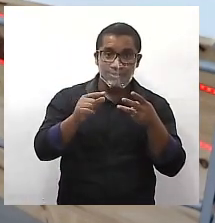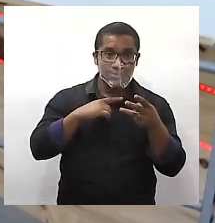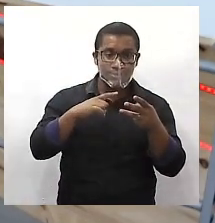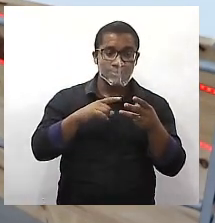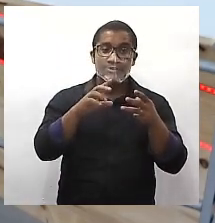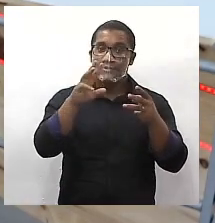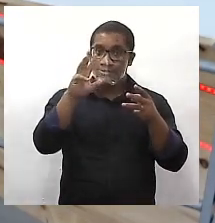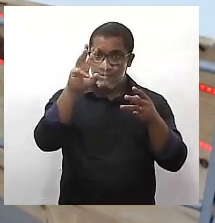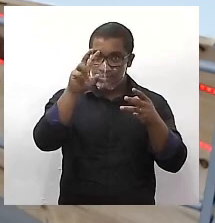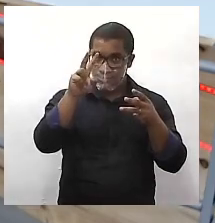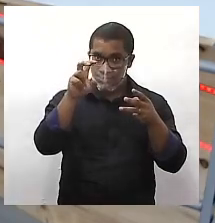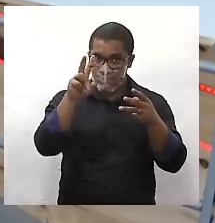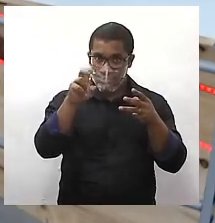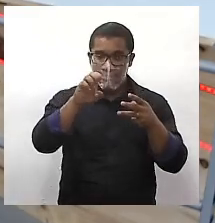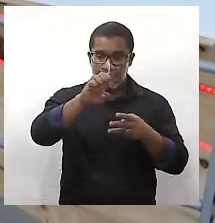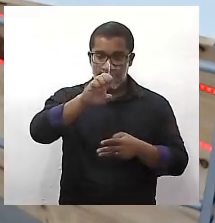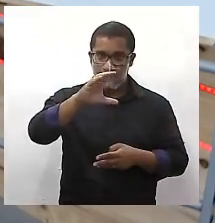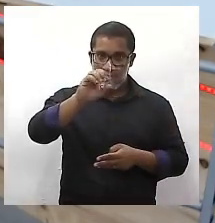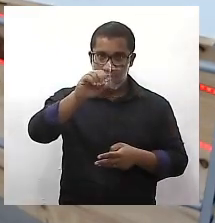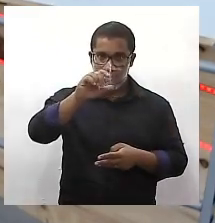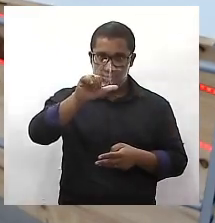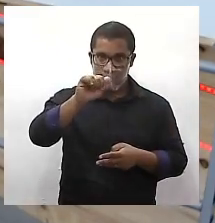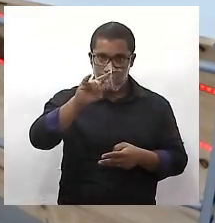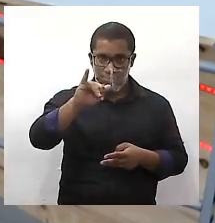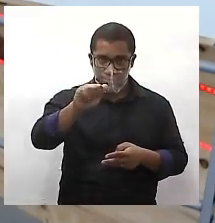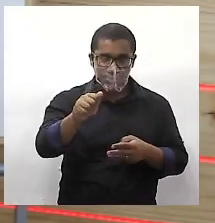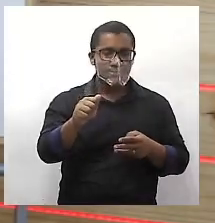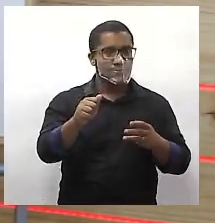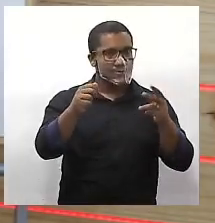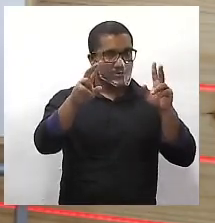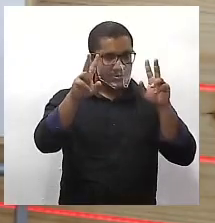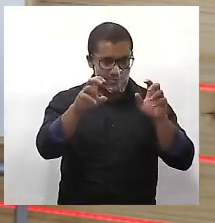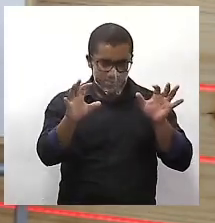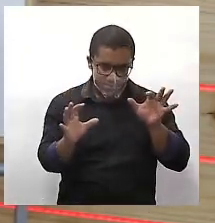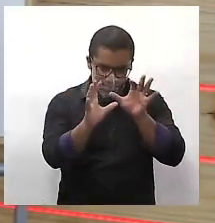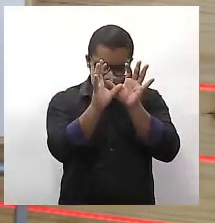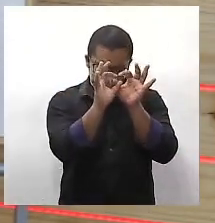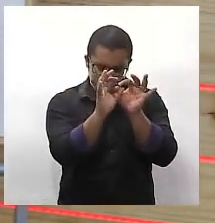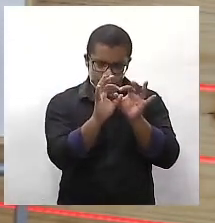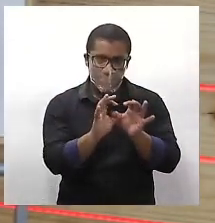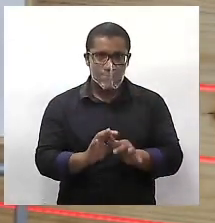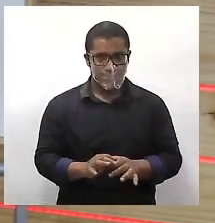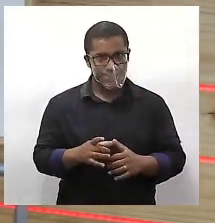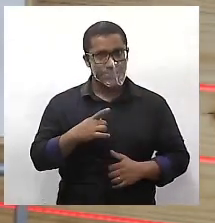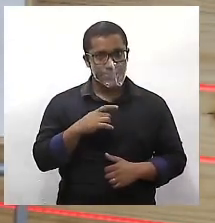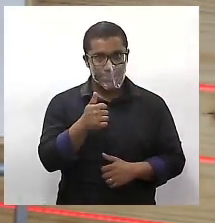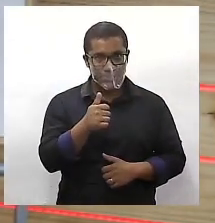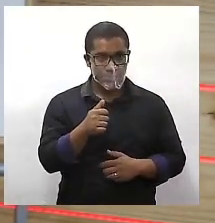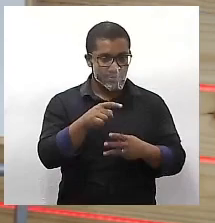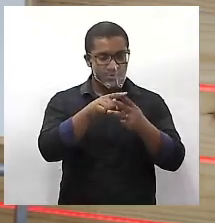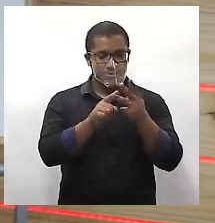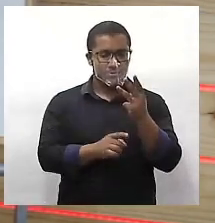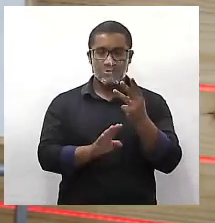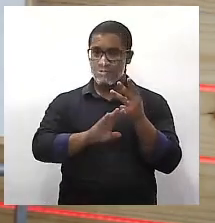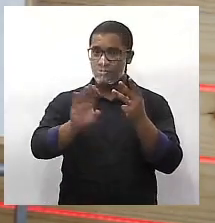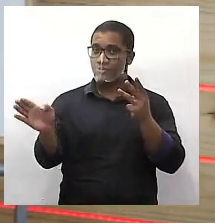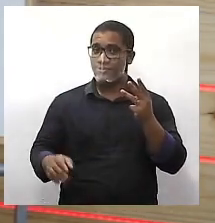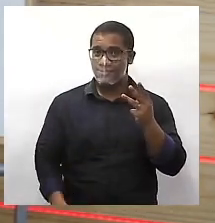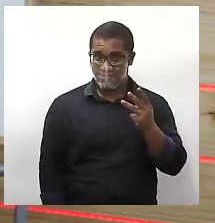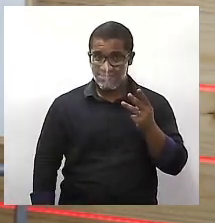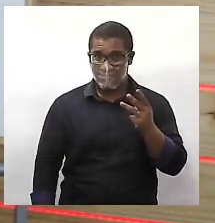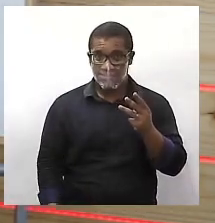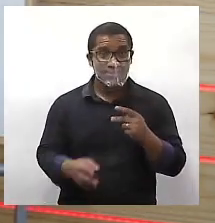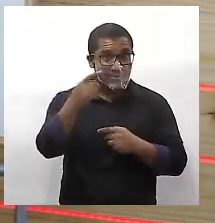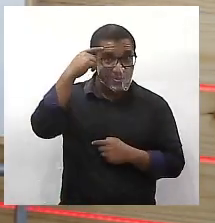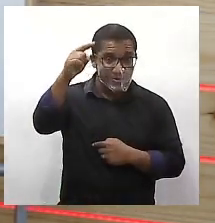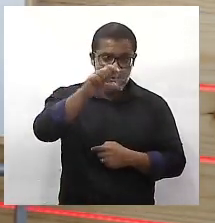biotecnologia, tá? Lembrem que dentro de genética você trabalha biotecnologia, beleza? Então você vai ter 3 assuntos, tranquilo? Não pode esquecer disso. Lembrem